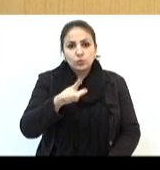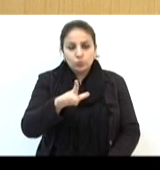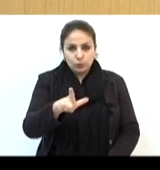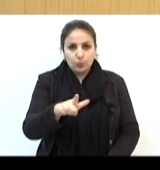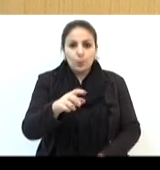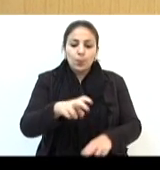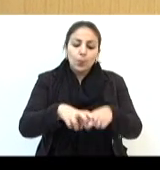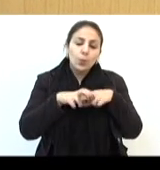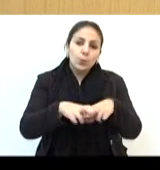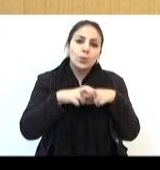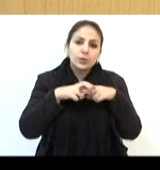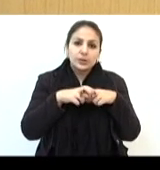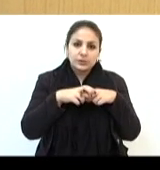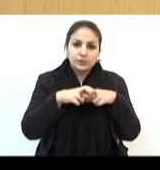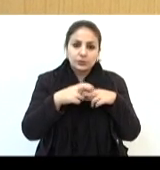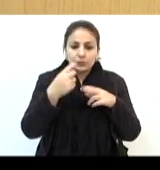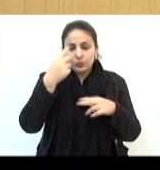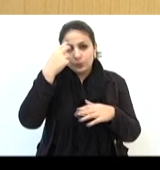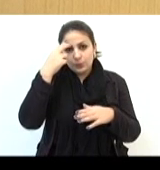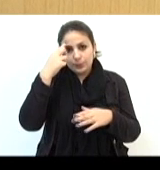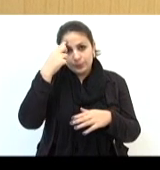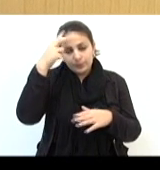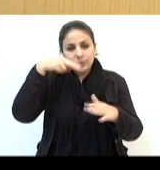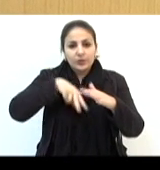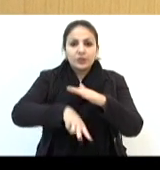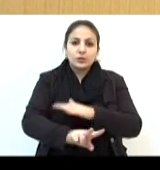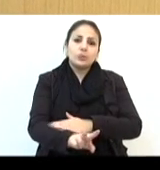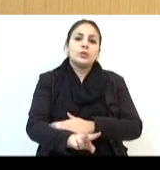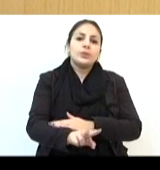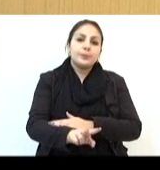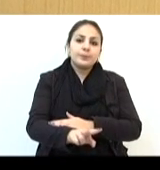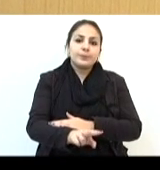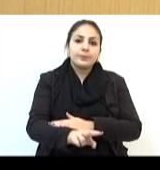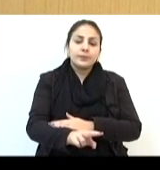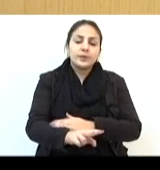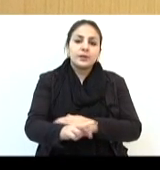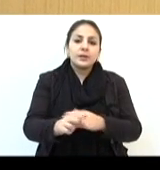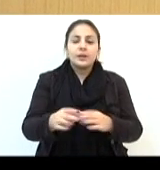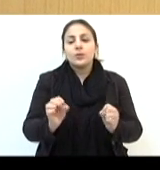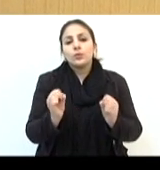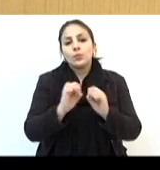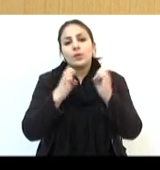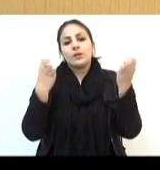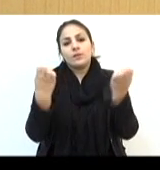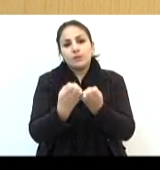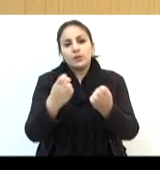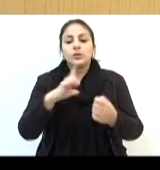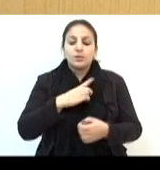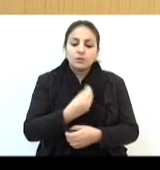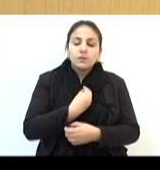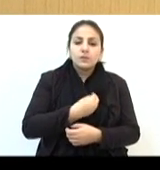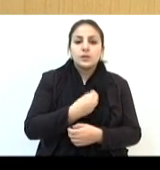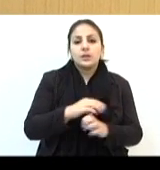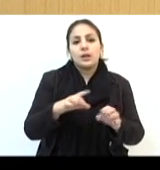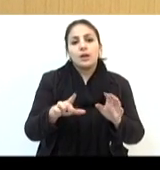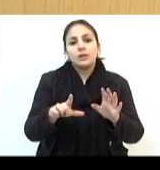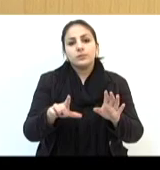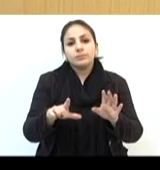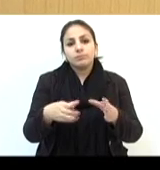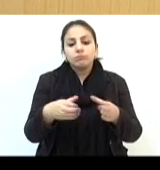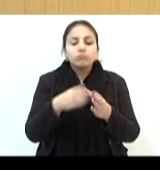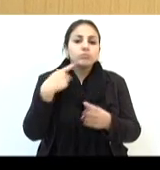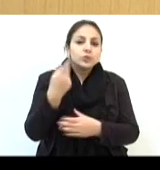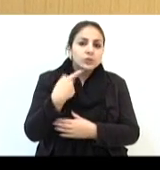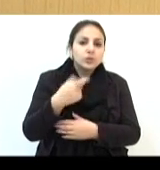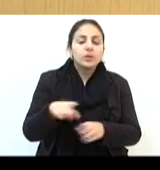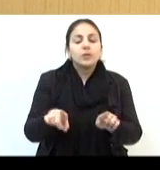semana, o idealizador do evento esteve no Legislativo. Jarbes Paimbandeira ressaltou a importância do fato, que